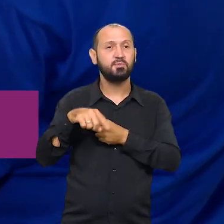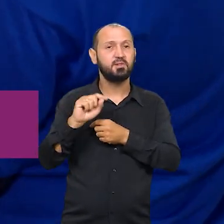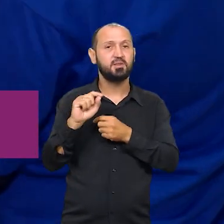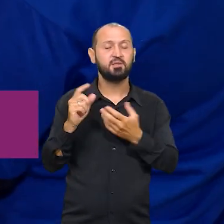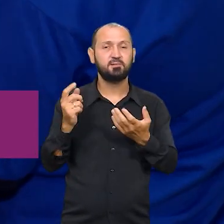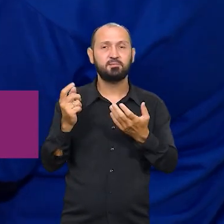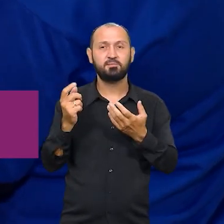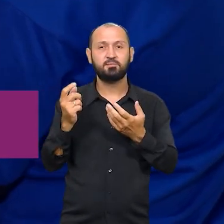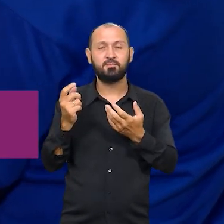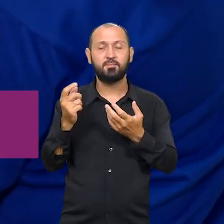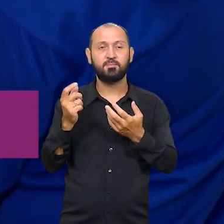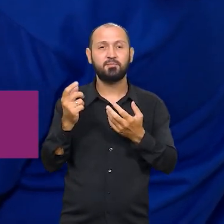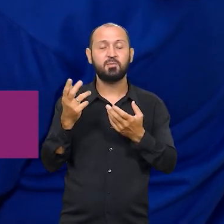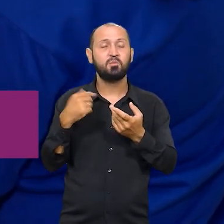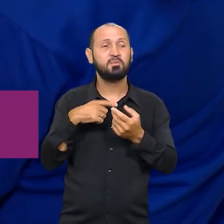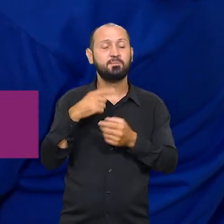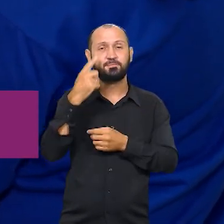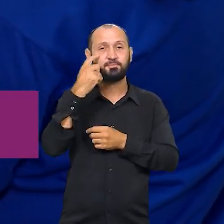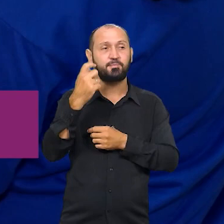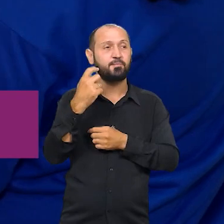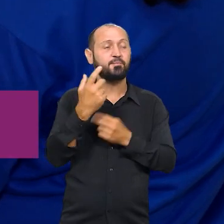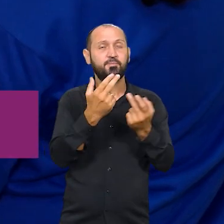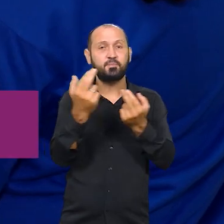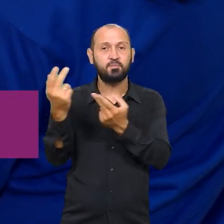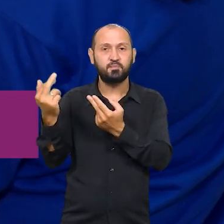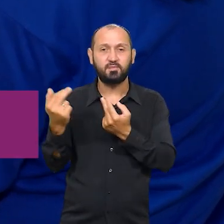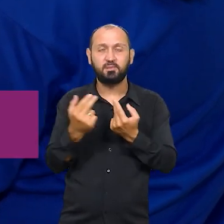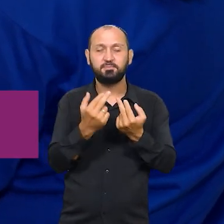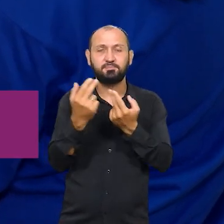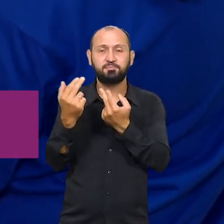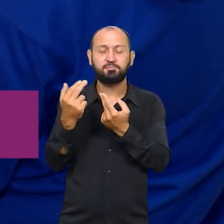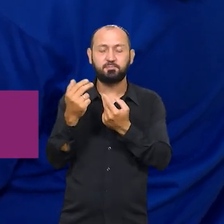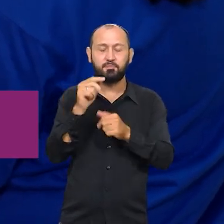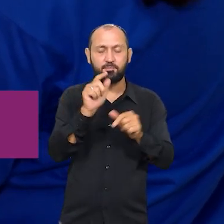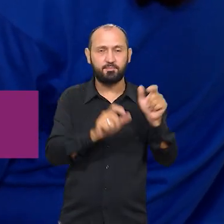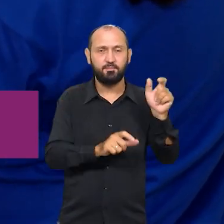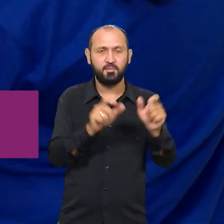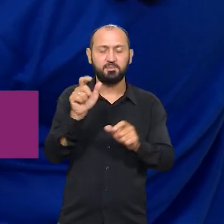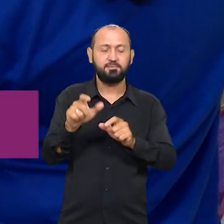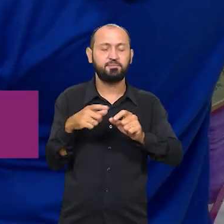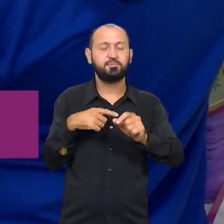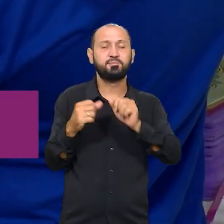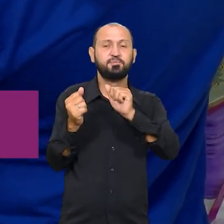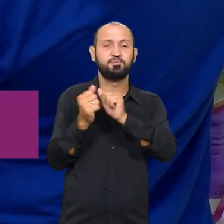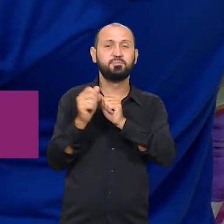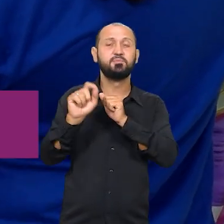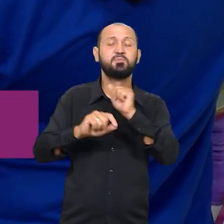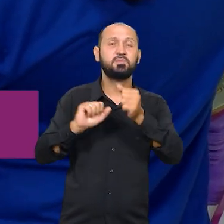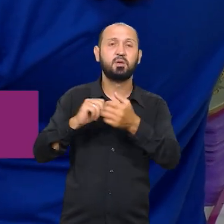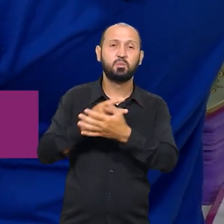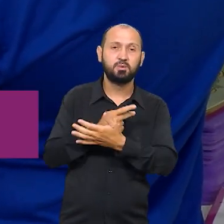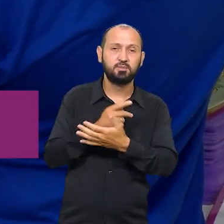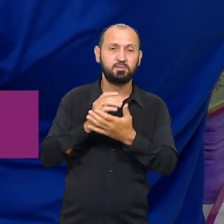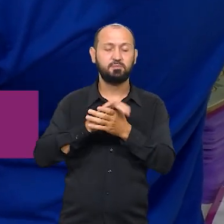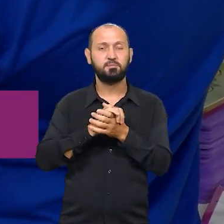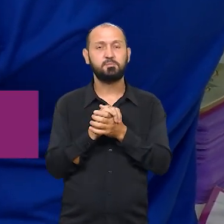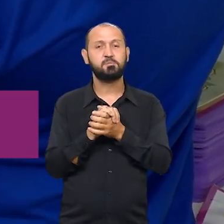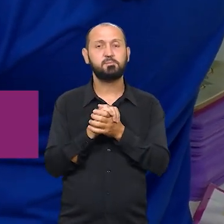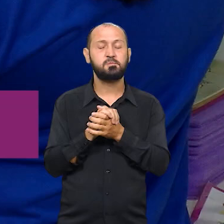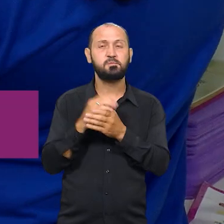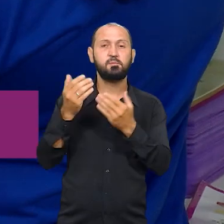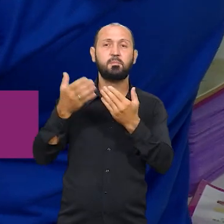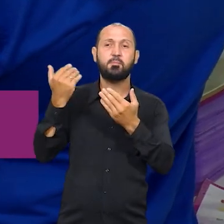perceber que eles não estão com os mesmos interesses das pessoas que estão ao redor deles. E o que